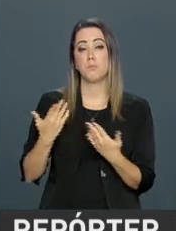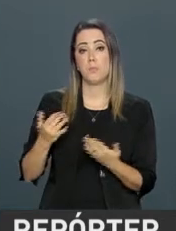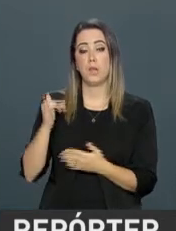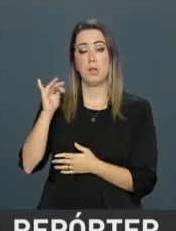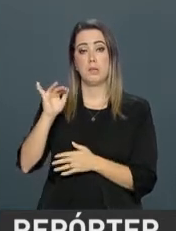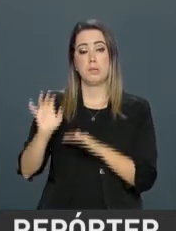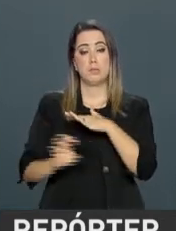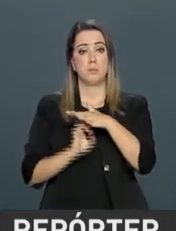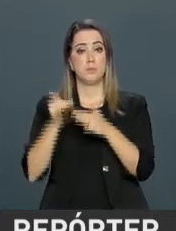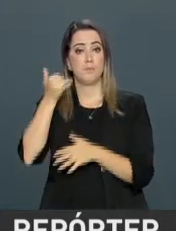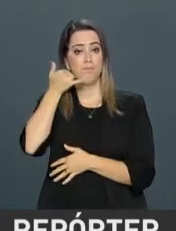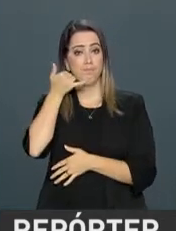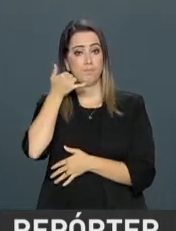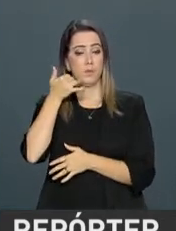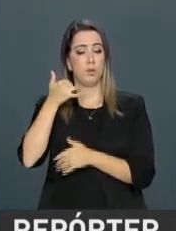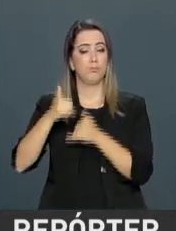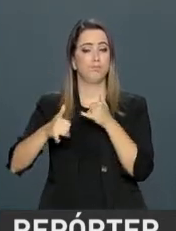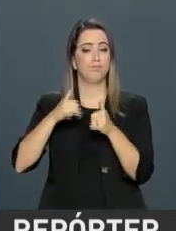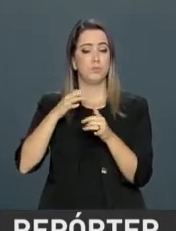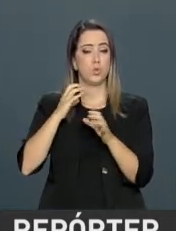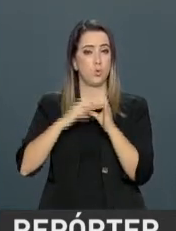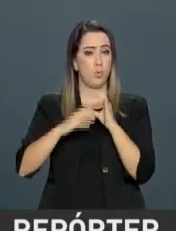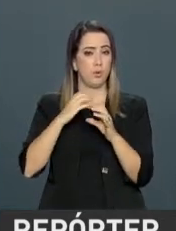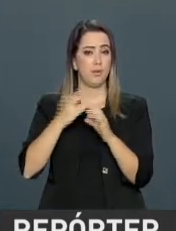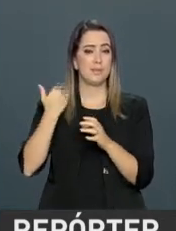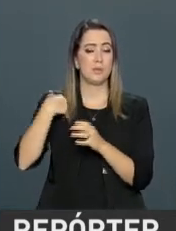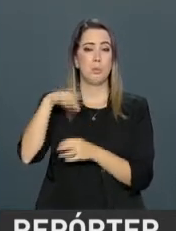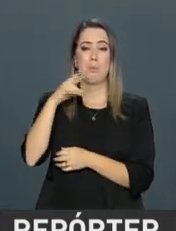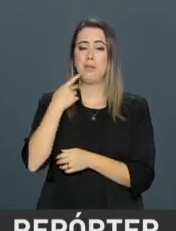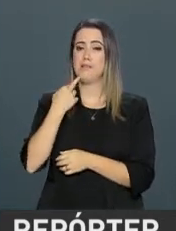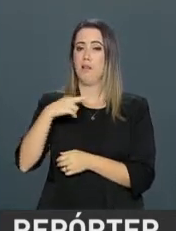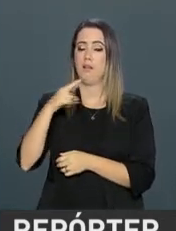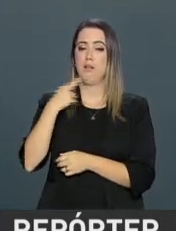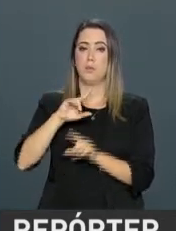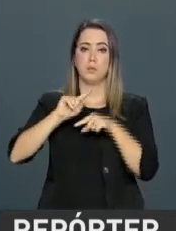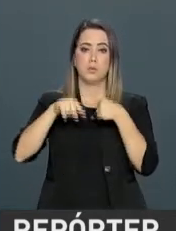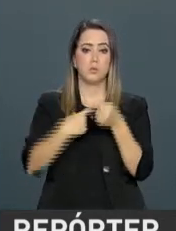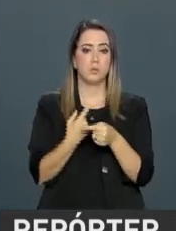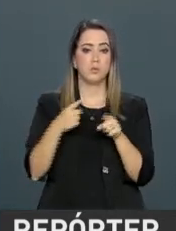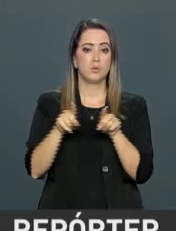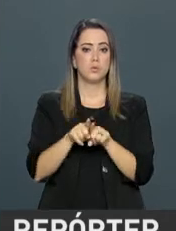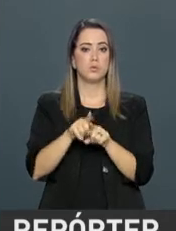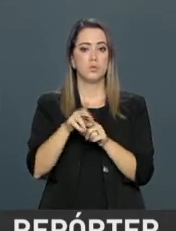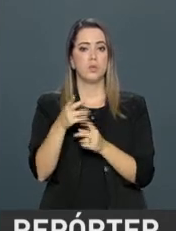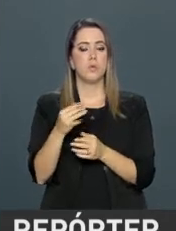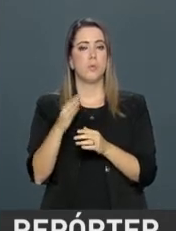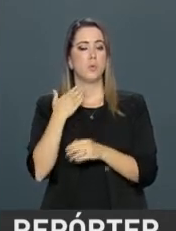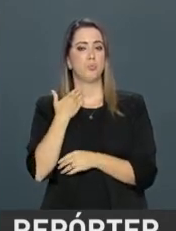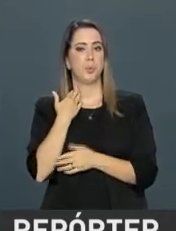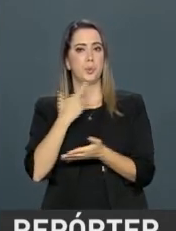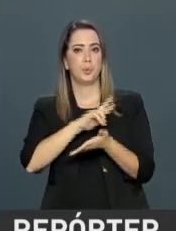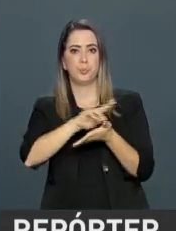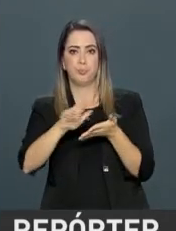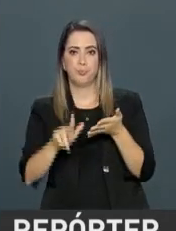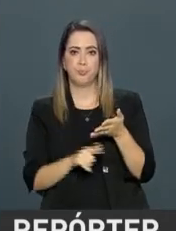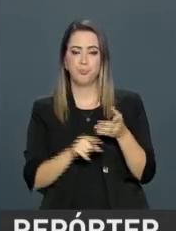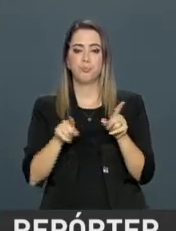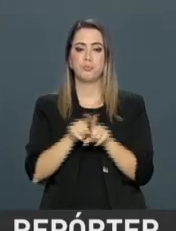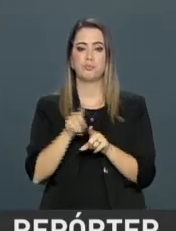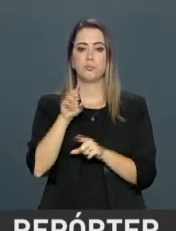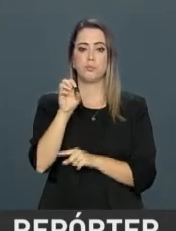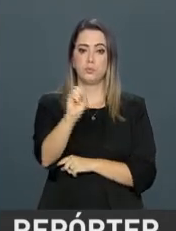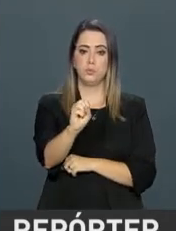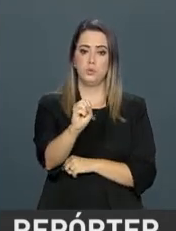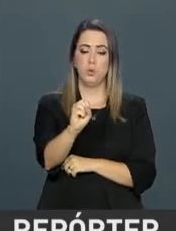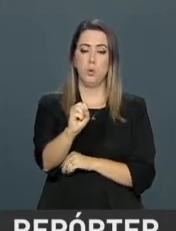telecomunicações foram as que mais receberam queixas seguidas pelas instituições financeiras cerca de oito de